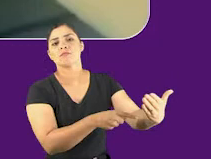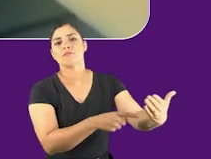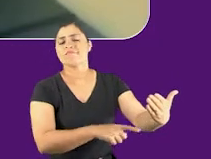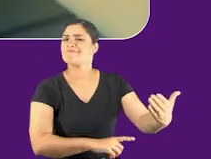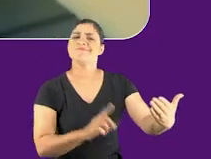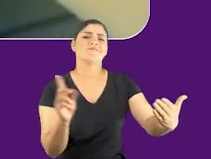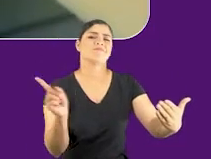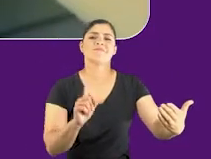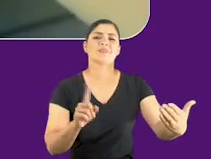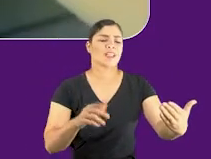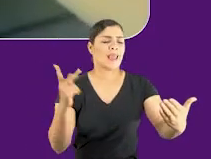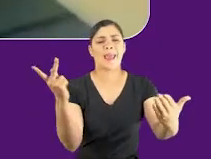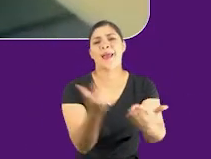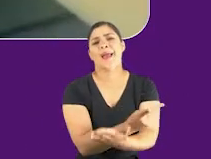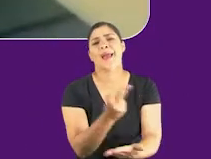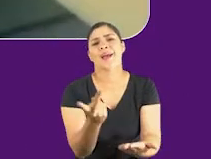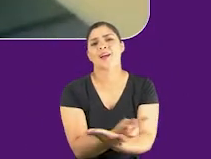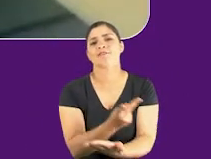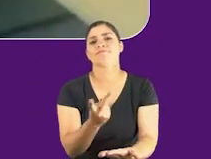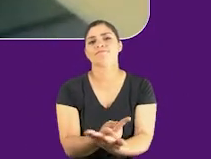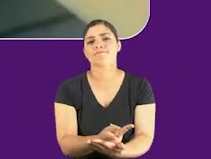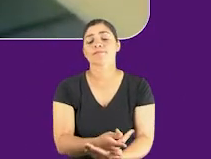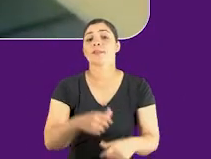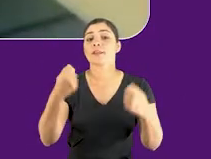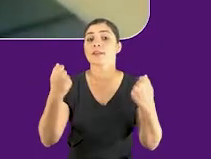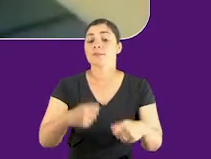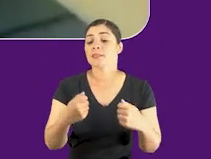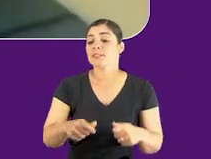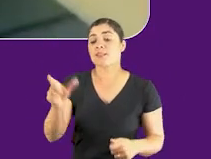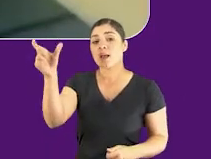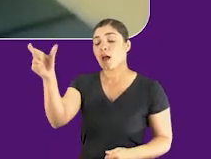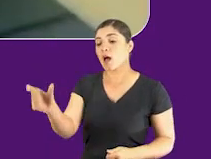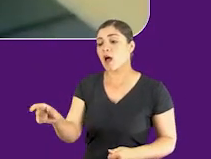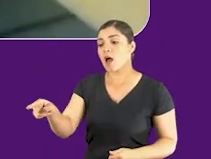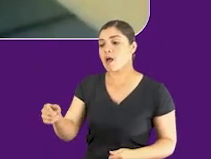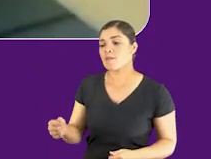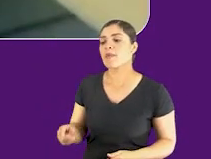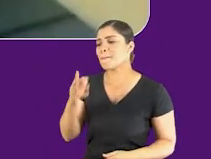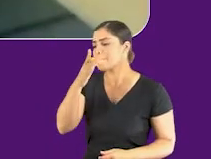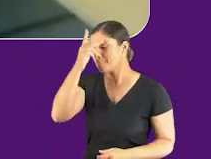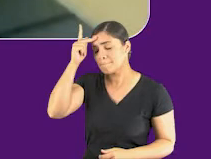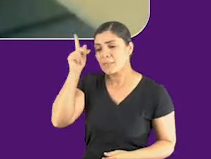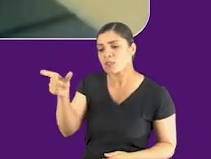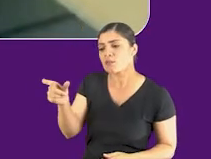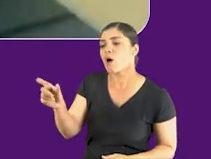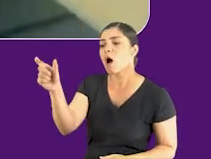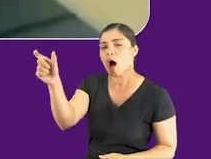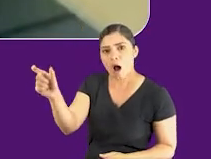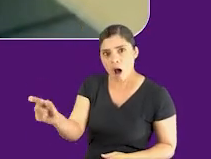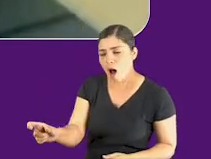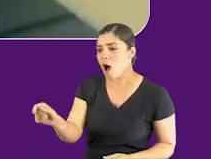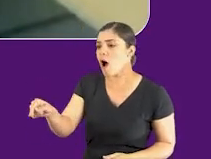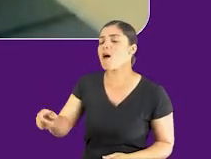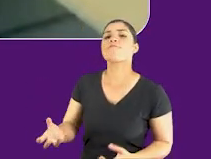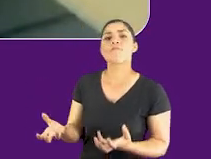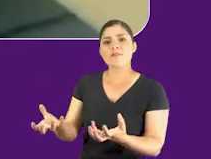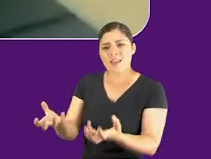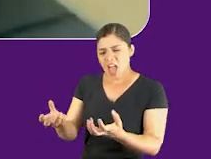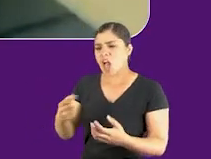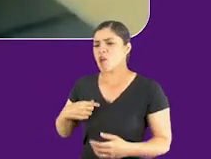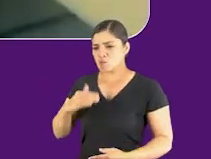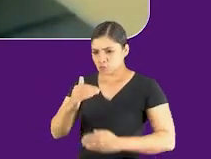então nós adaptamos todos os nossos processos de seleção para detectar as pessoas que queriam